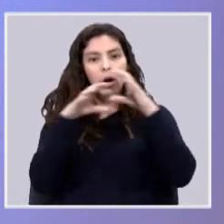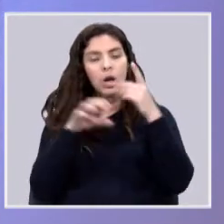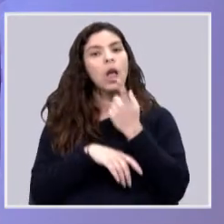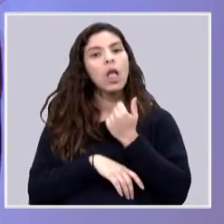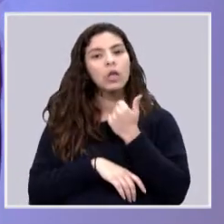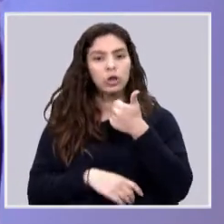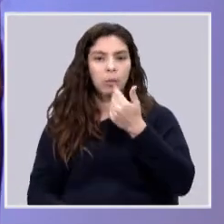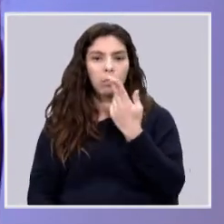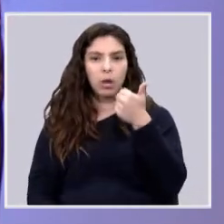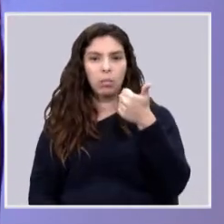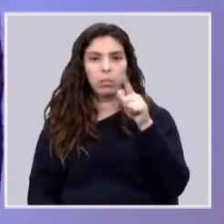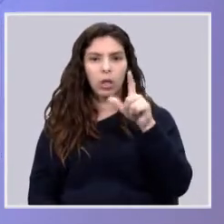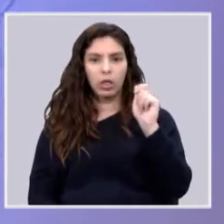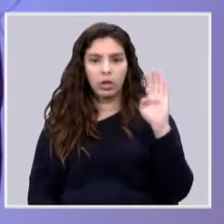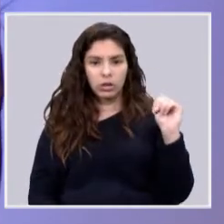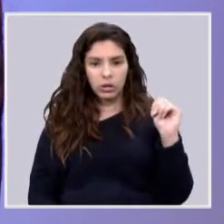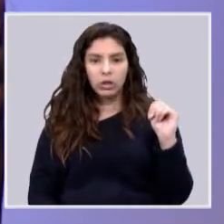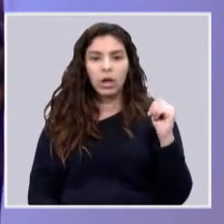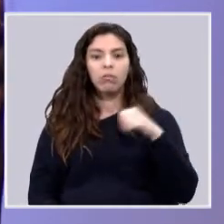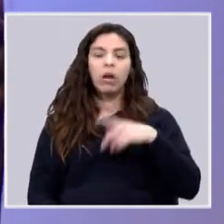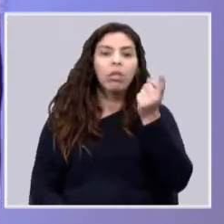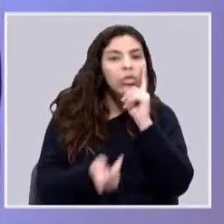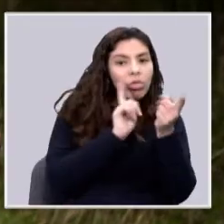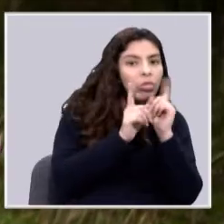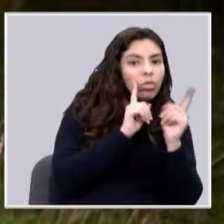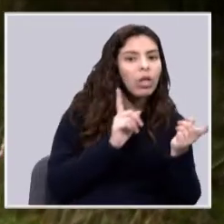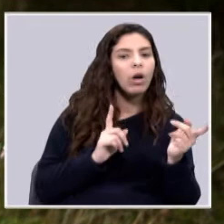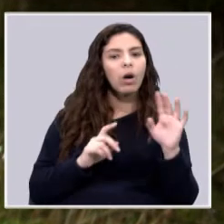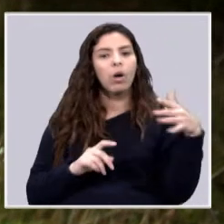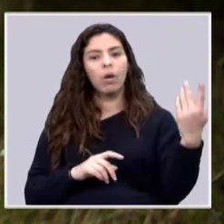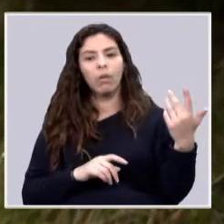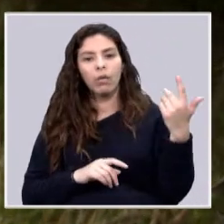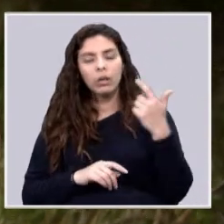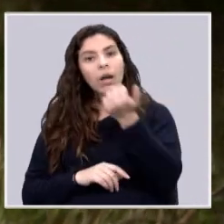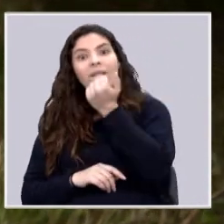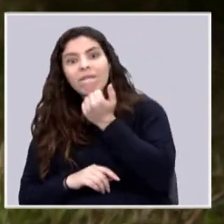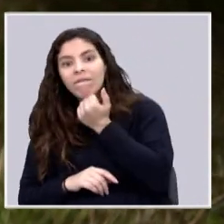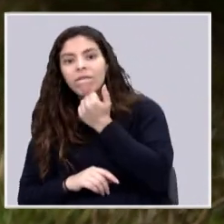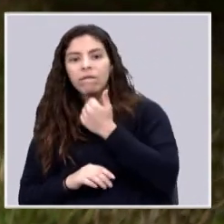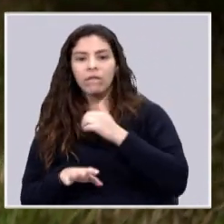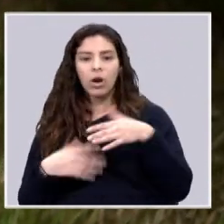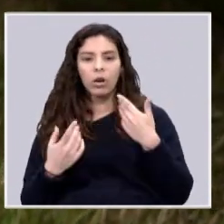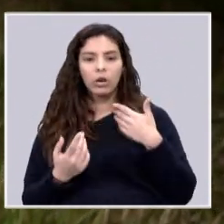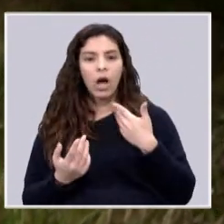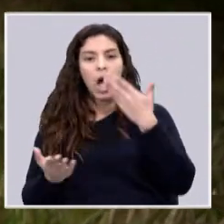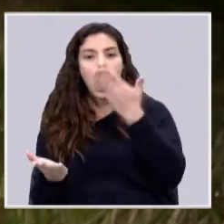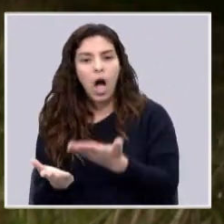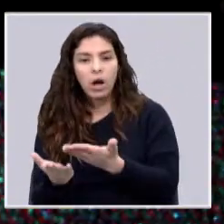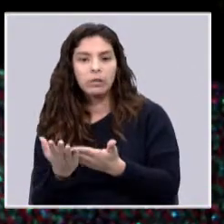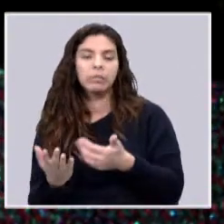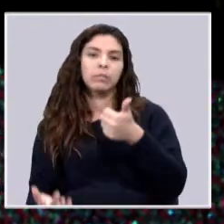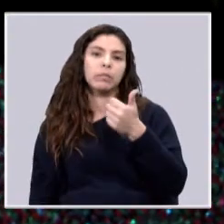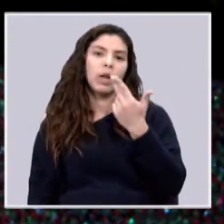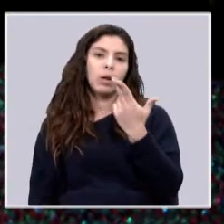é bubbles, e há um termo em inglês para descrever pessoas mais animadas ou contentes e energéticas, e isso